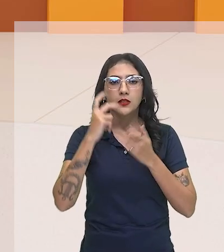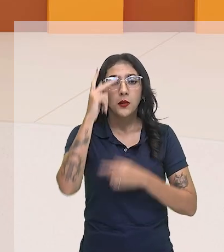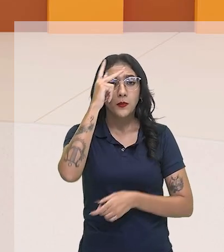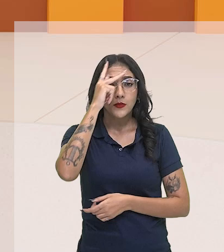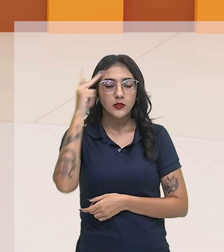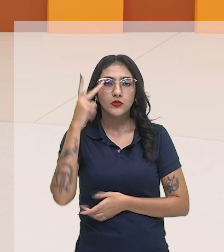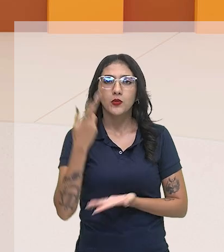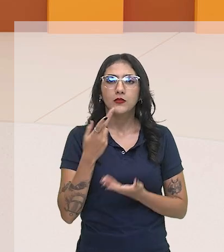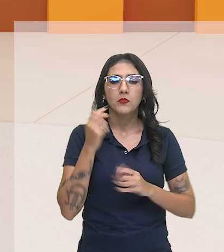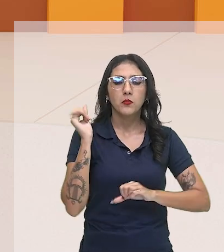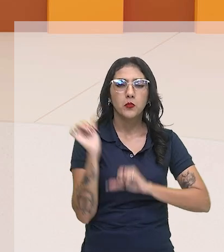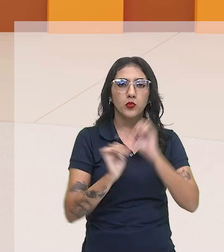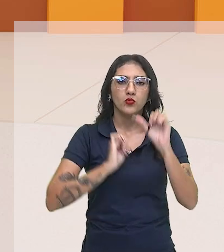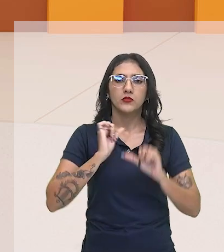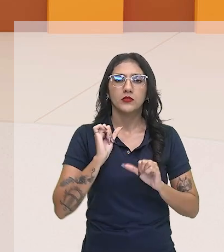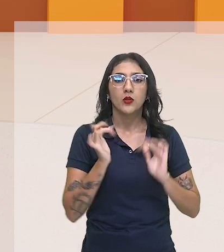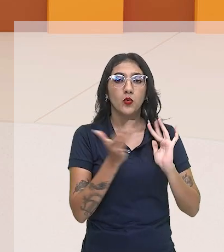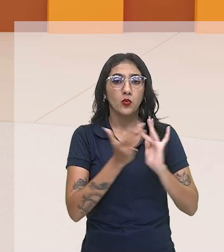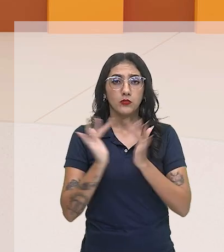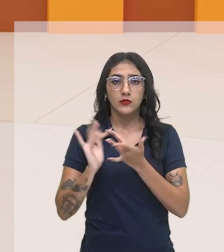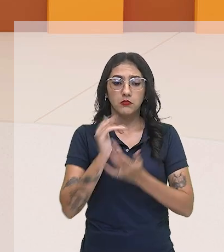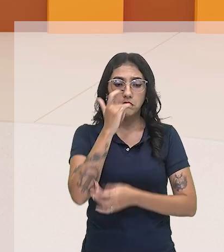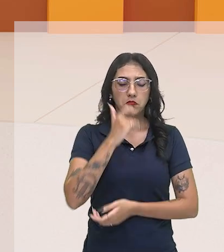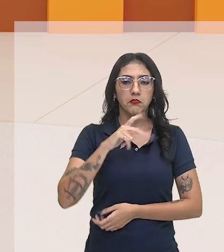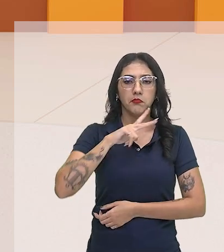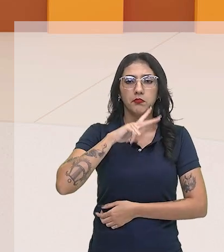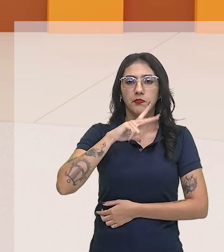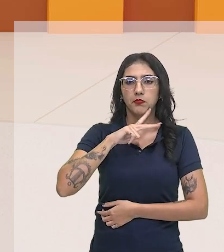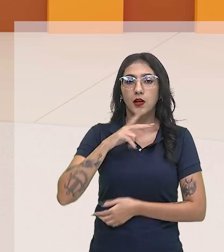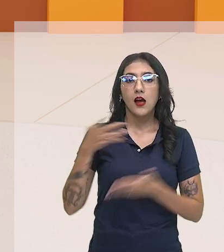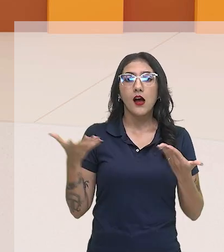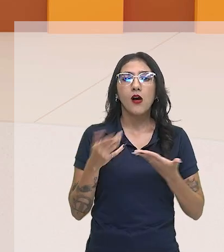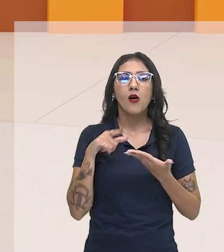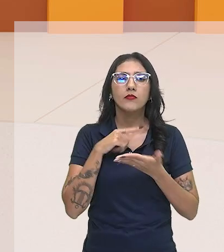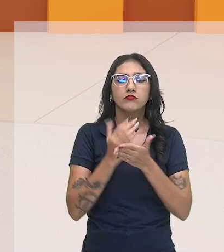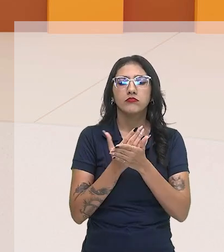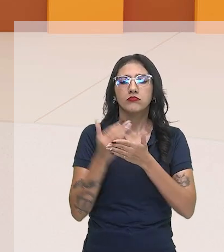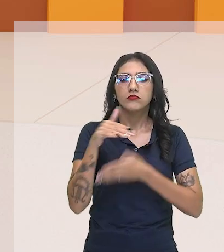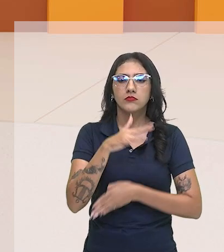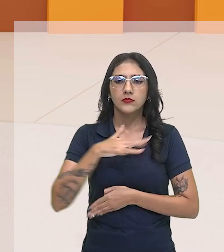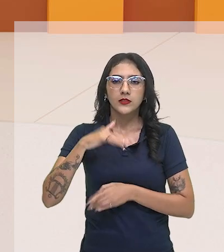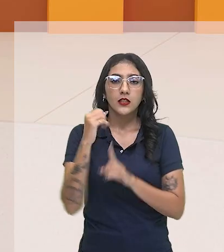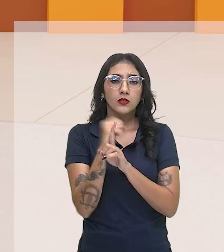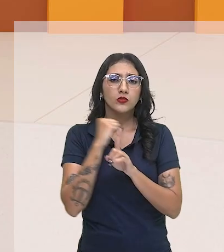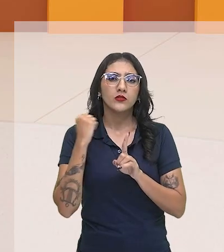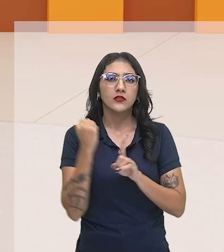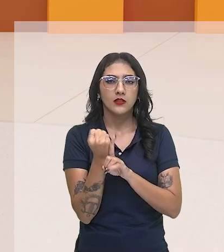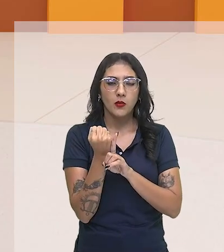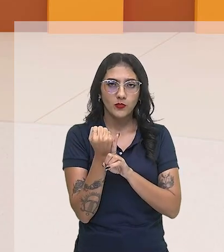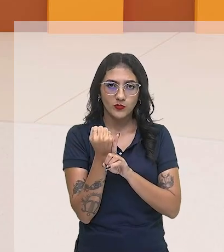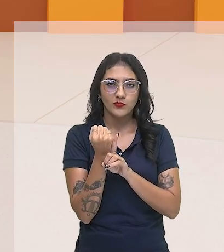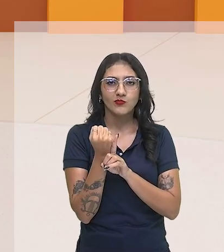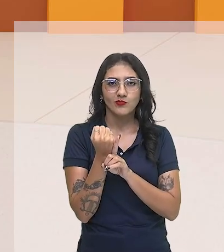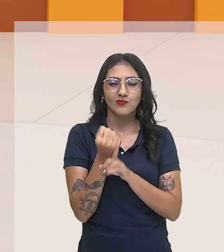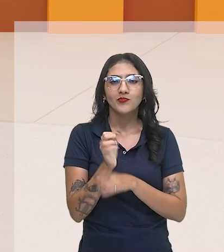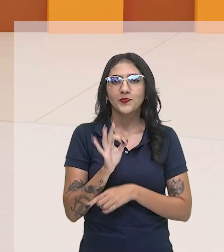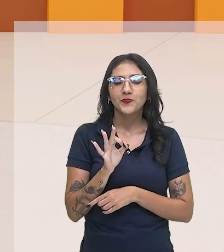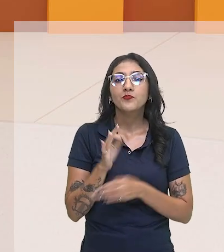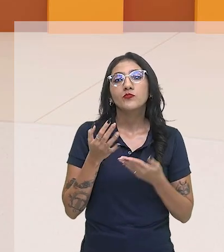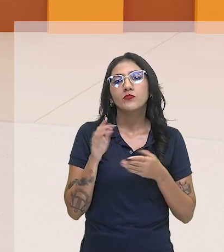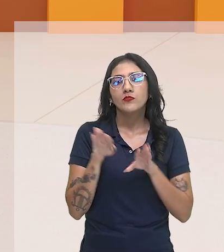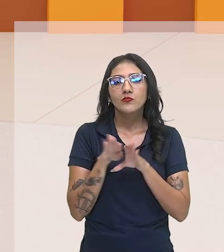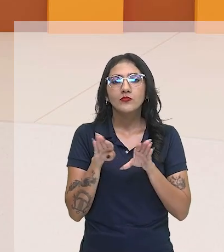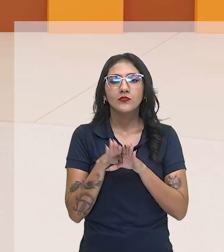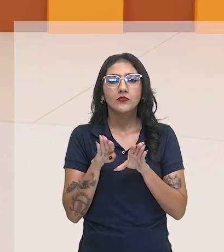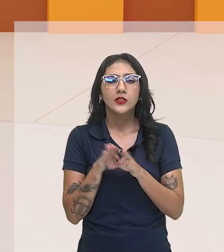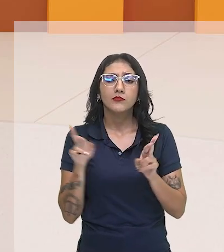seu contexto, né, particular e ingressa em um contexto social universal, não é isso? Mediado